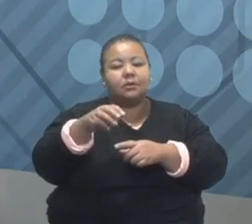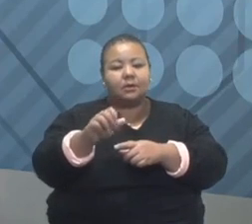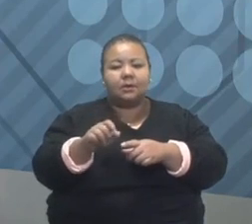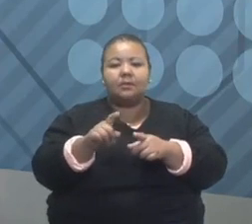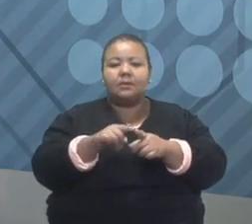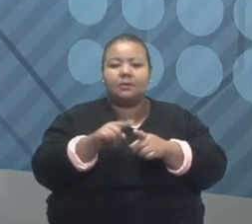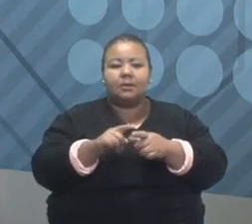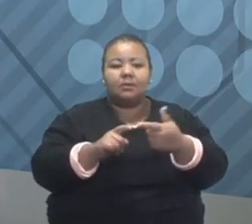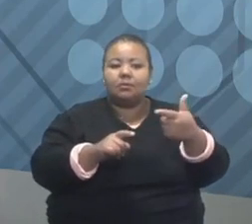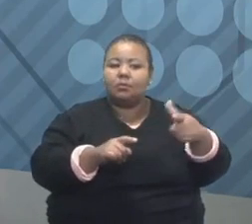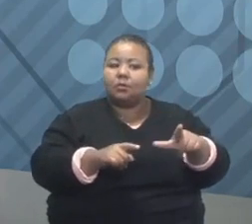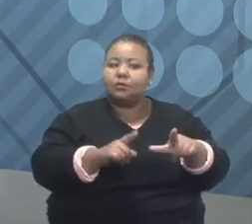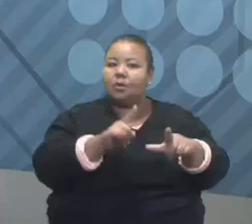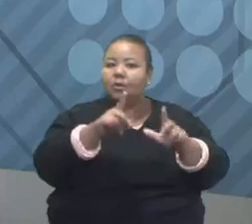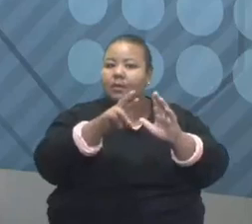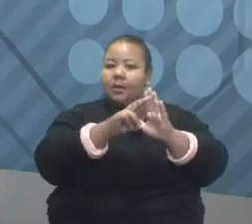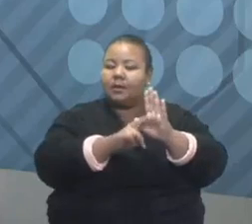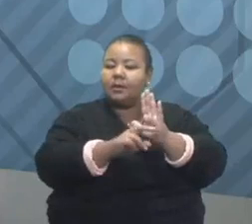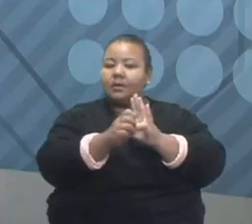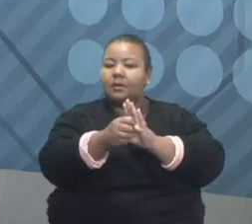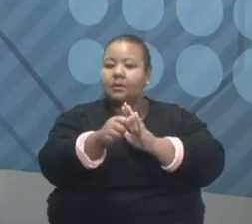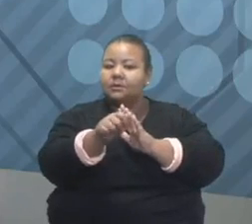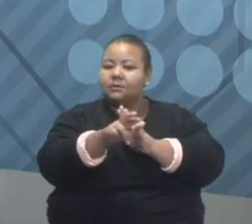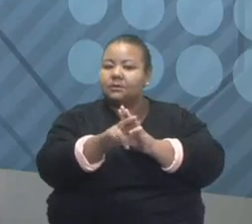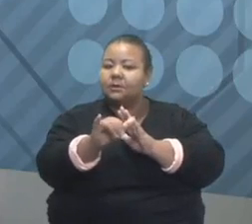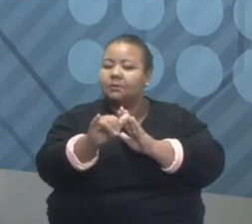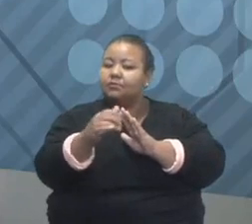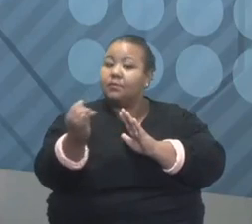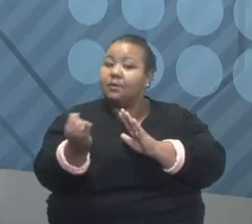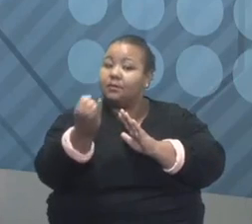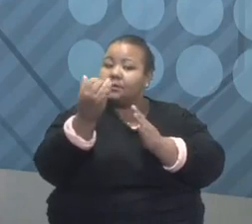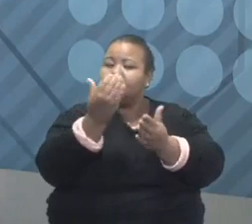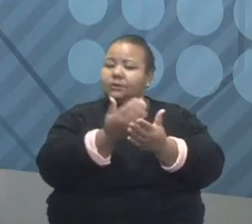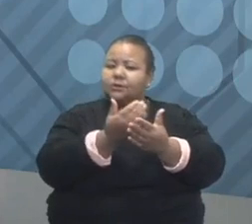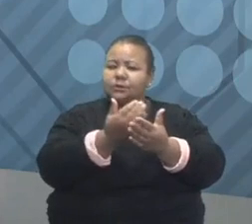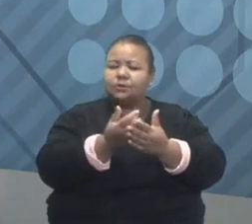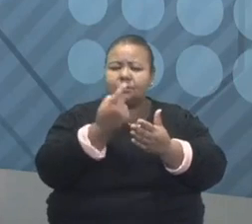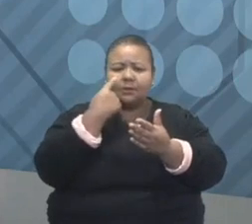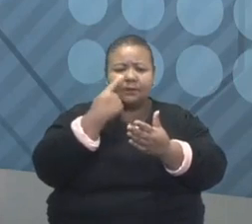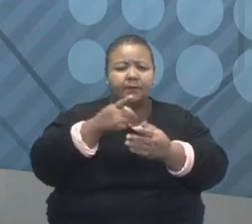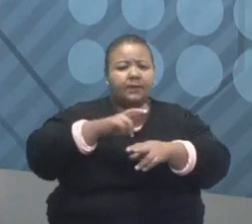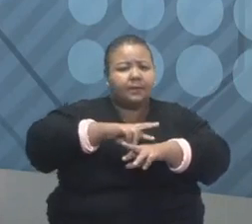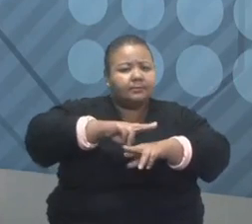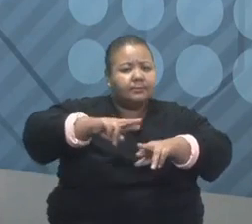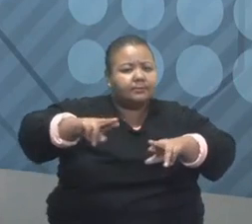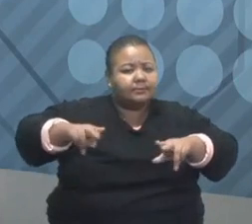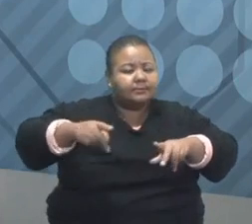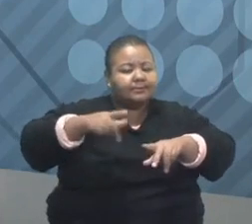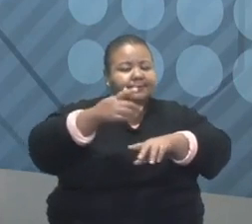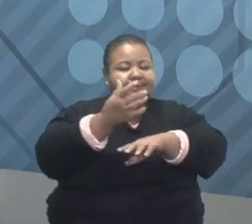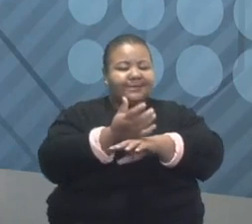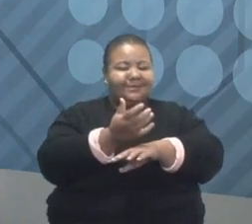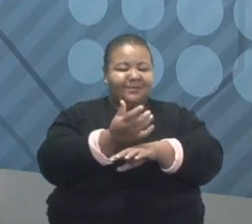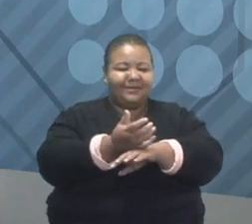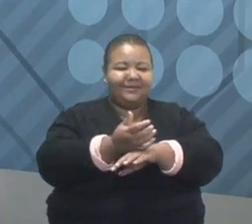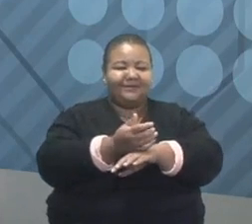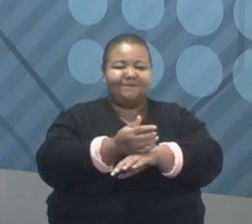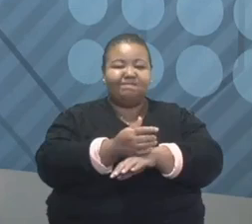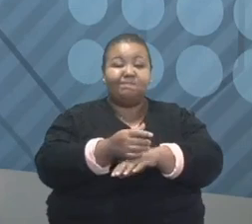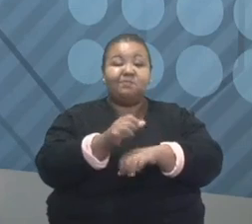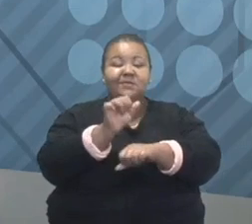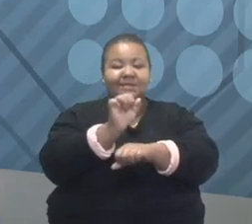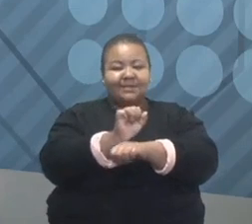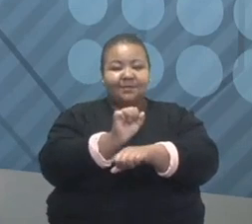regra de Sarri. Então é importante que você estude e verifique as diversas possibilidades dessa disciplina.